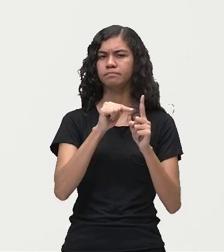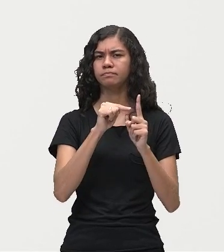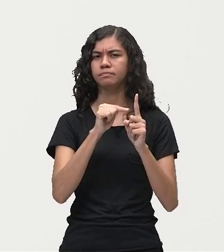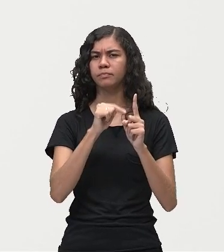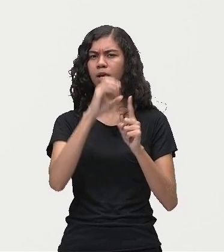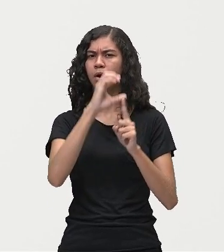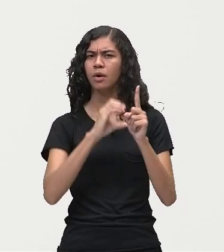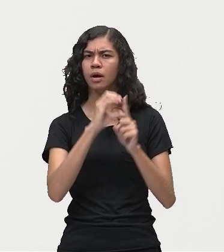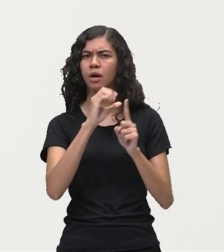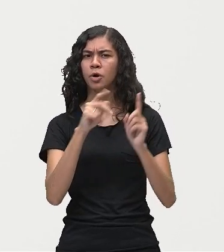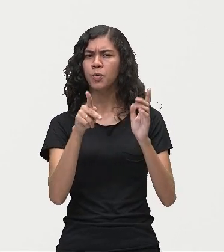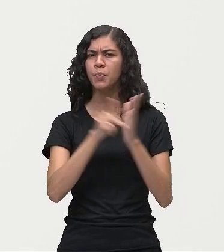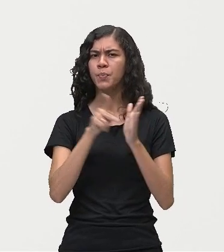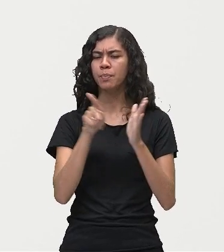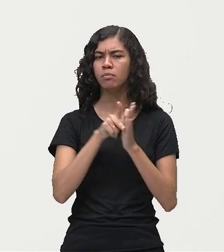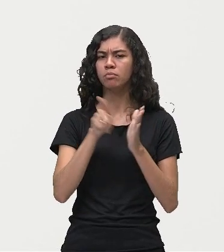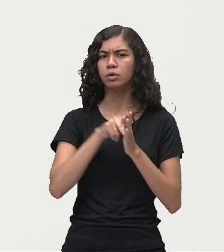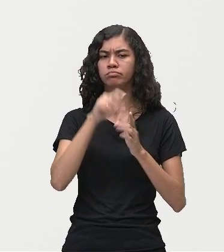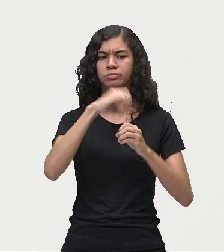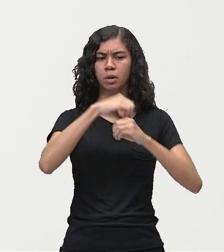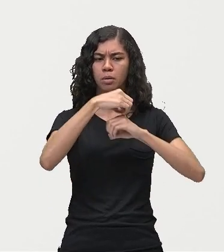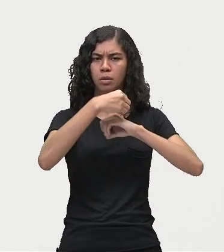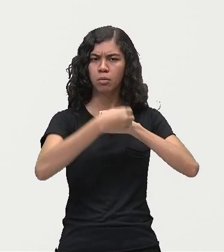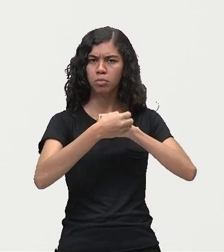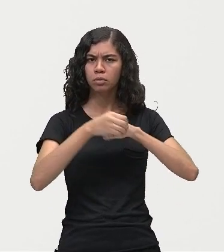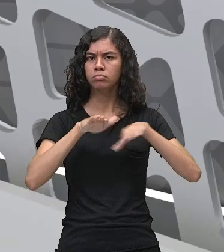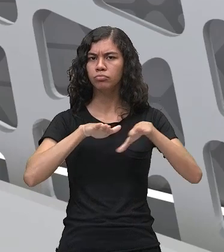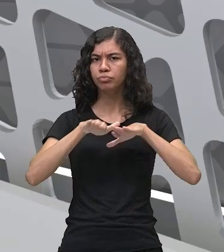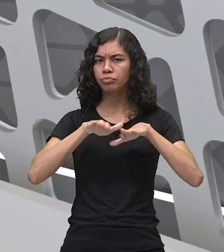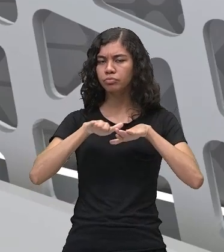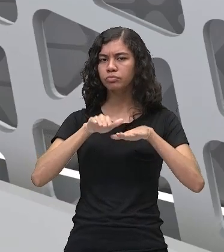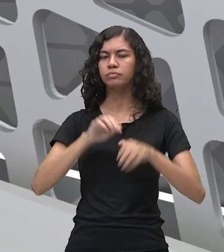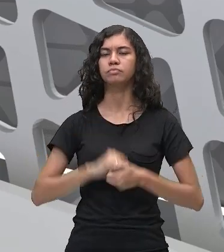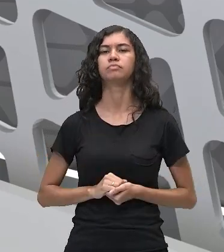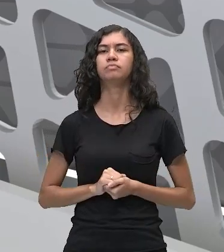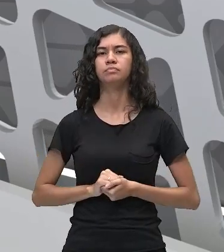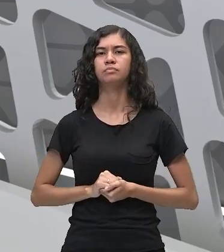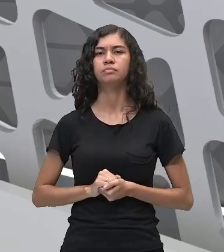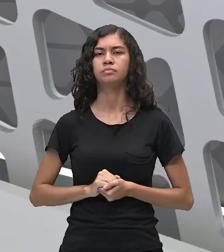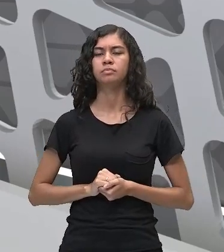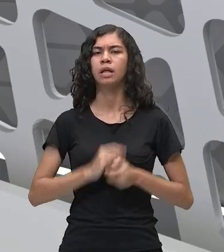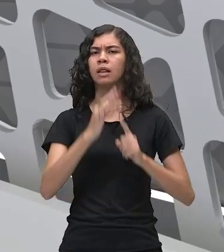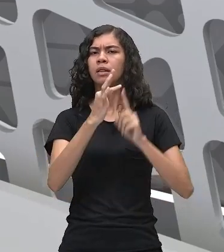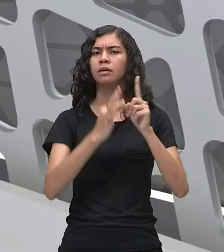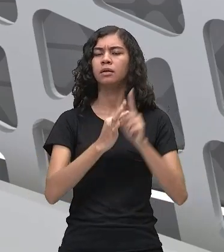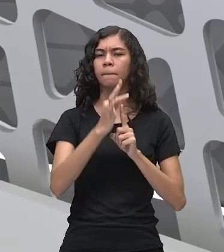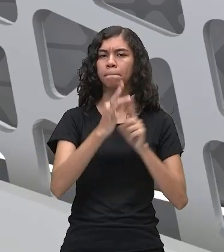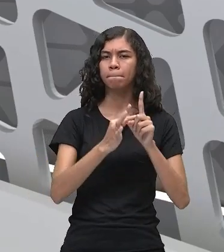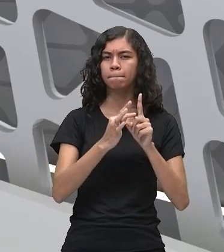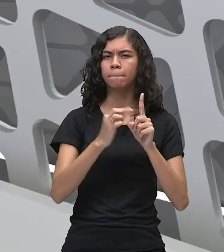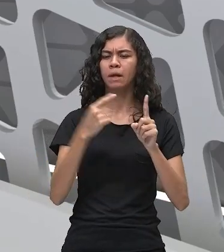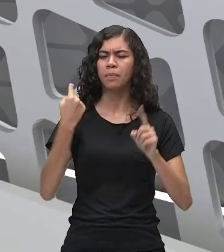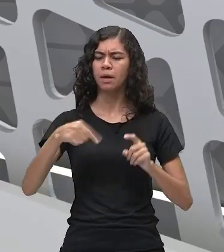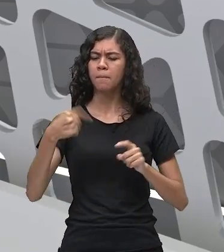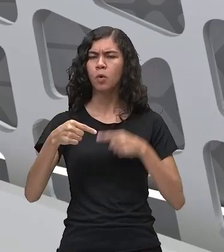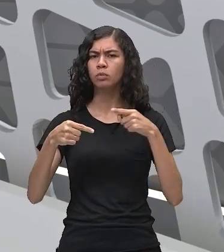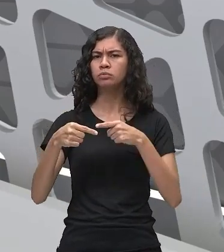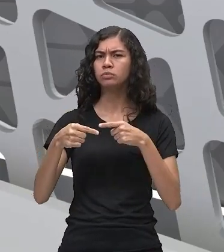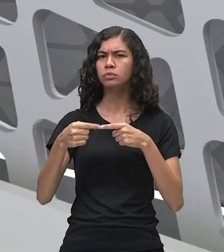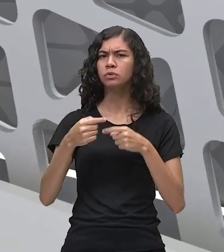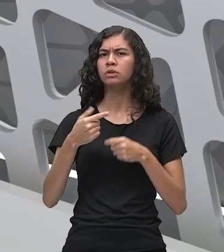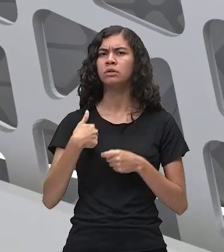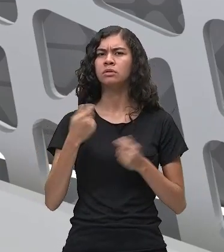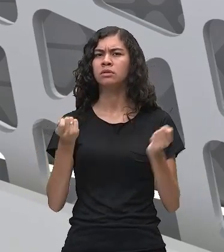de agitação de moléculas. Ou seja, na temperatura eu vou ver por meio do termômetro quanto aquelas moléculas